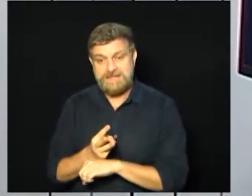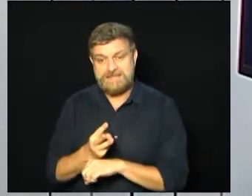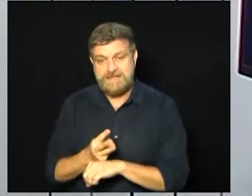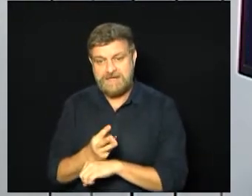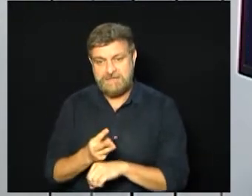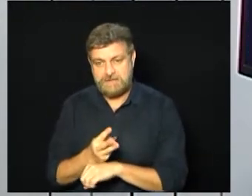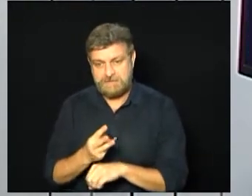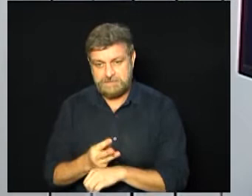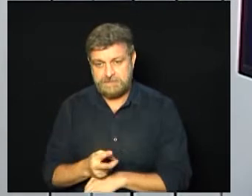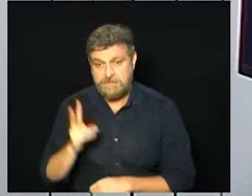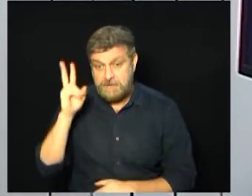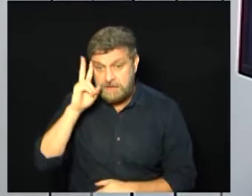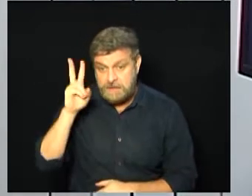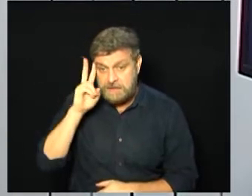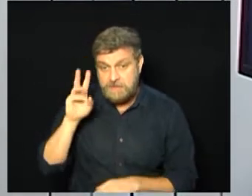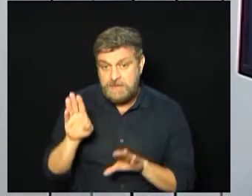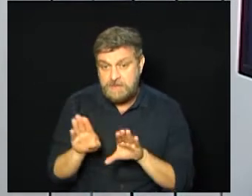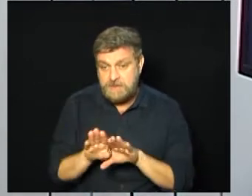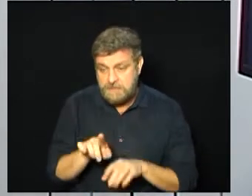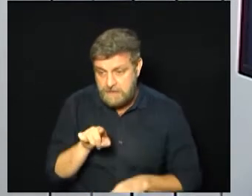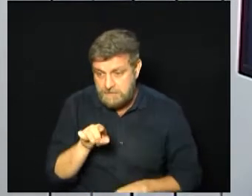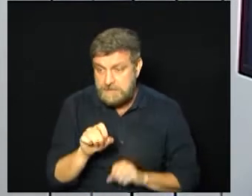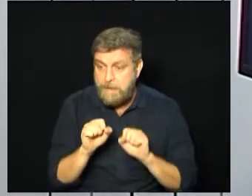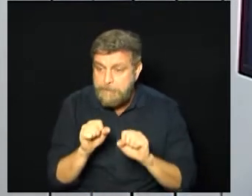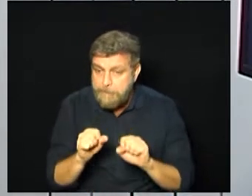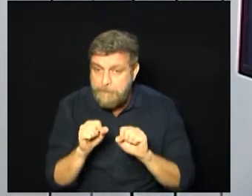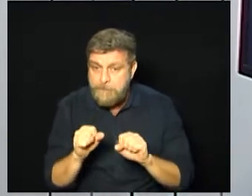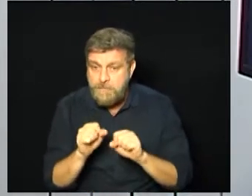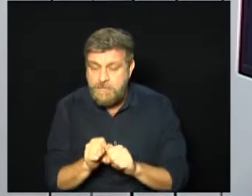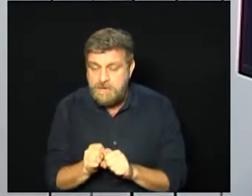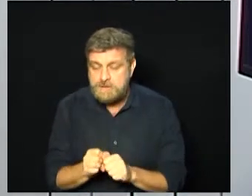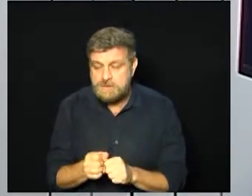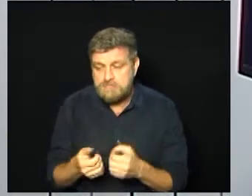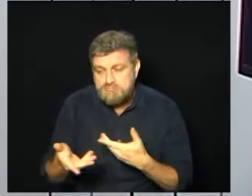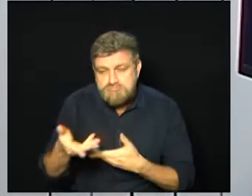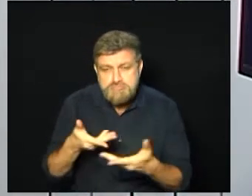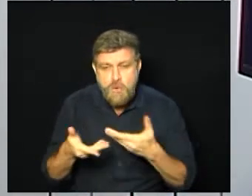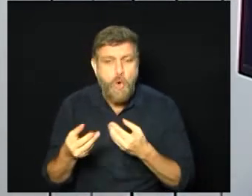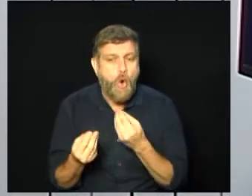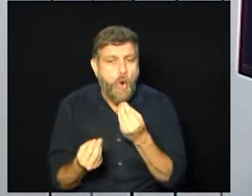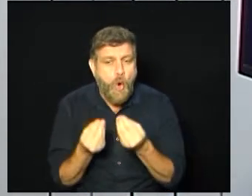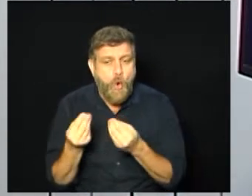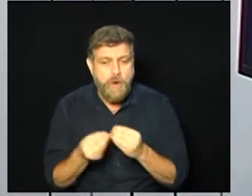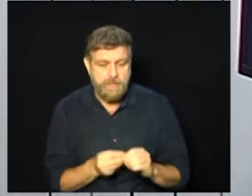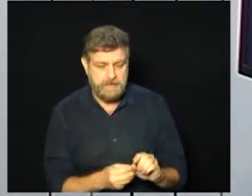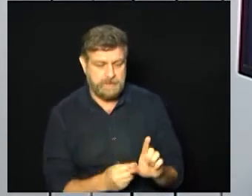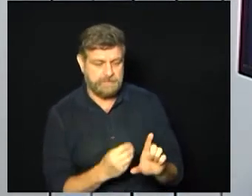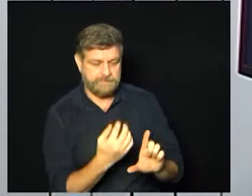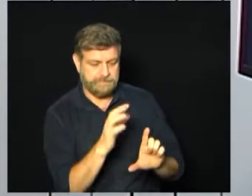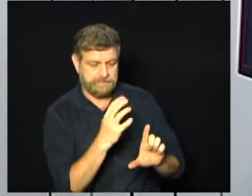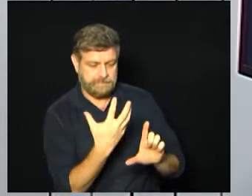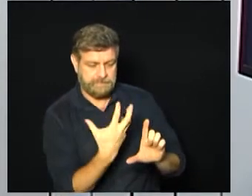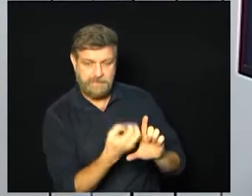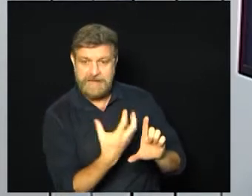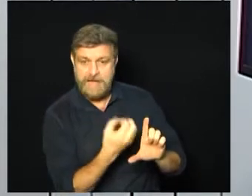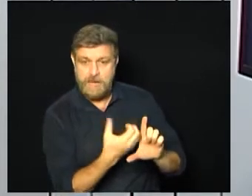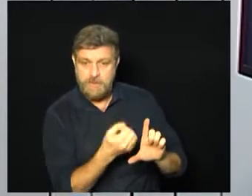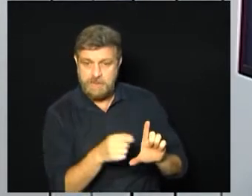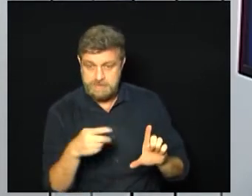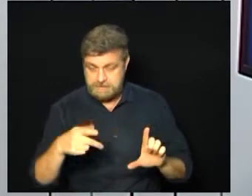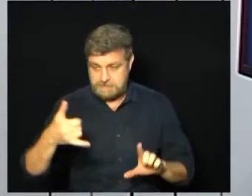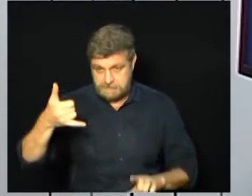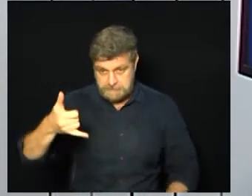978293776. Lembrando sempre que você tem a opção de enviar uma mensagem através do nosso QR Code. Pegue o seu